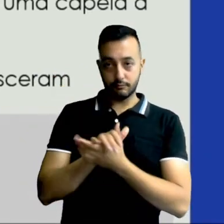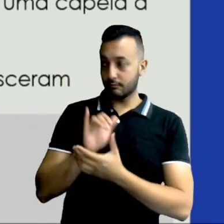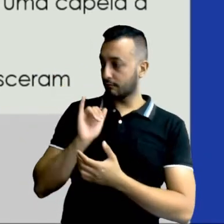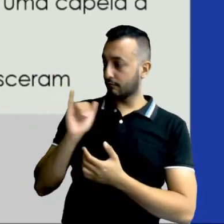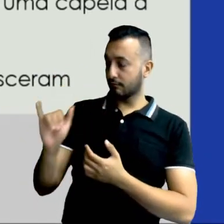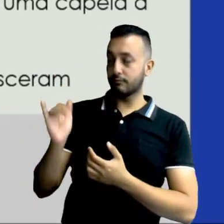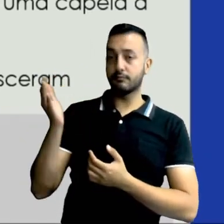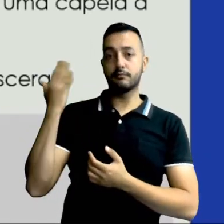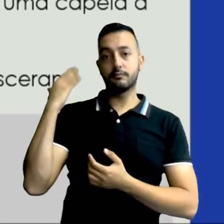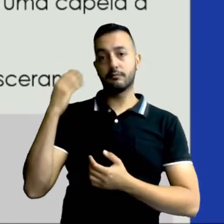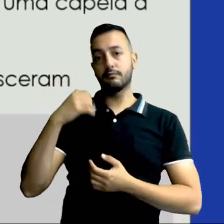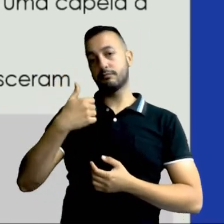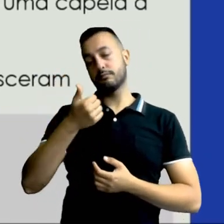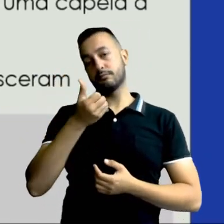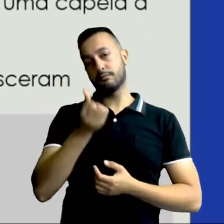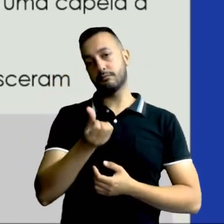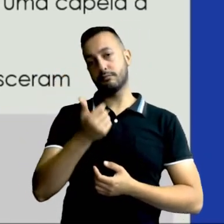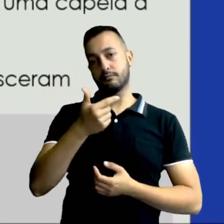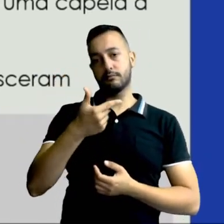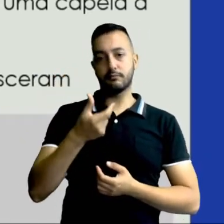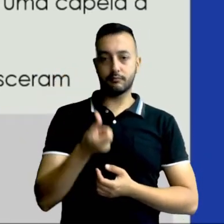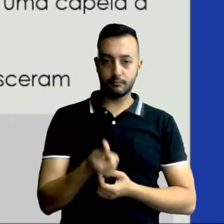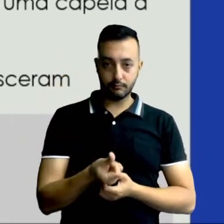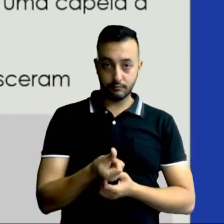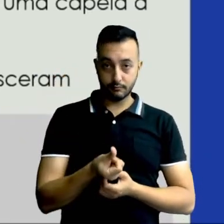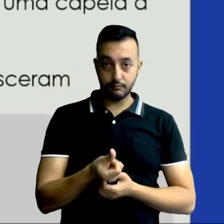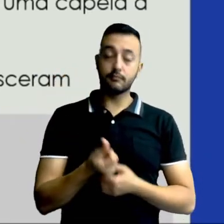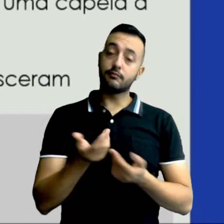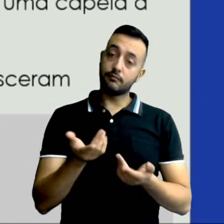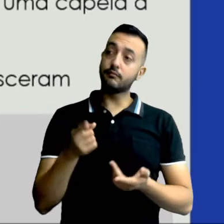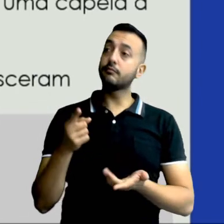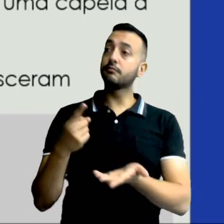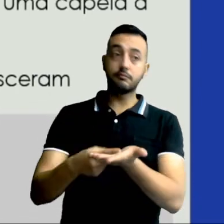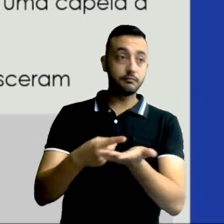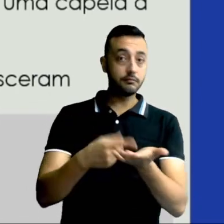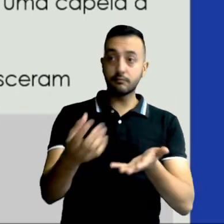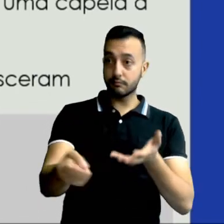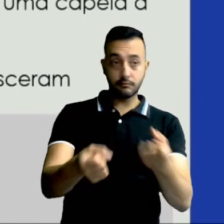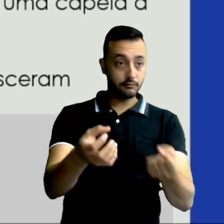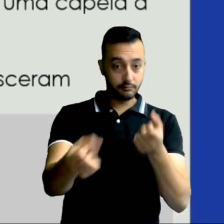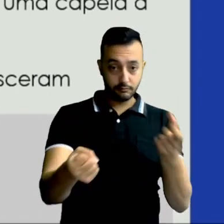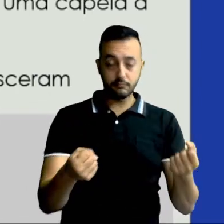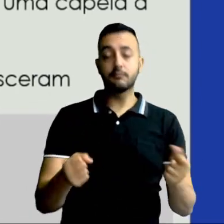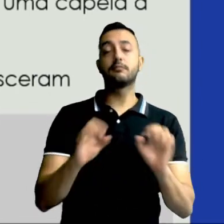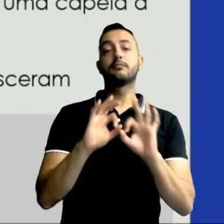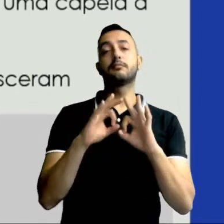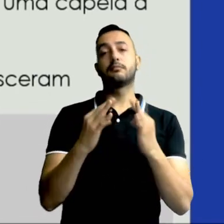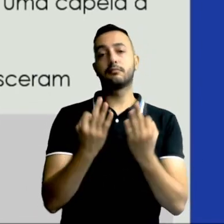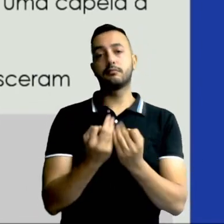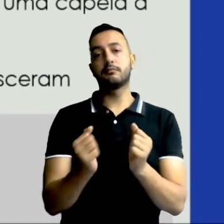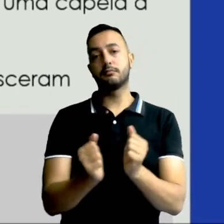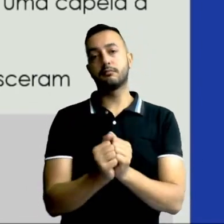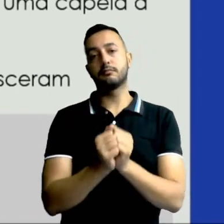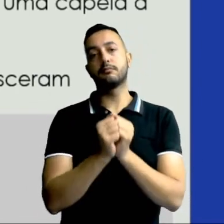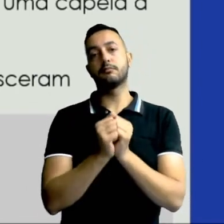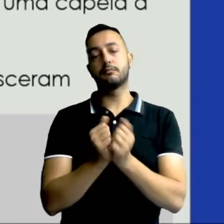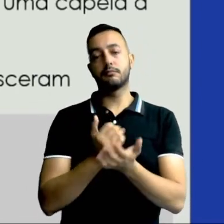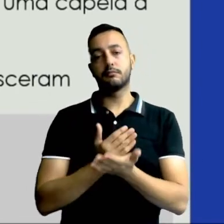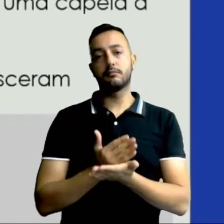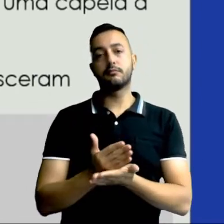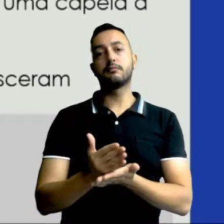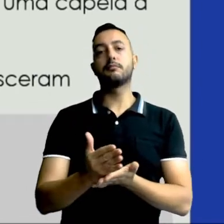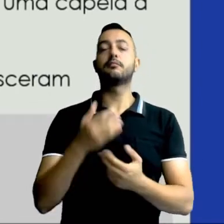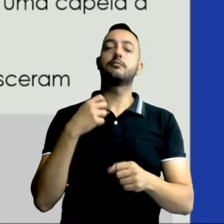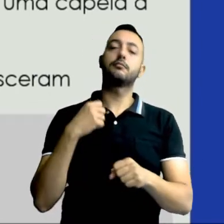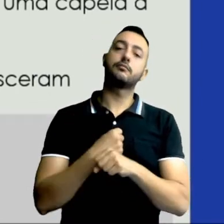dele né isso no ano de 1626 e todos concordaram e então quadra de Paris começou a